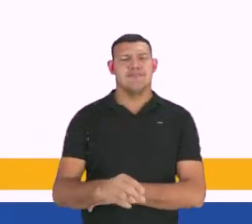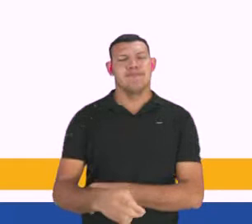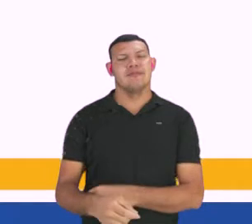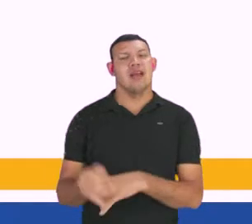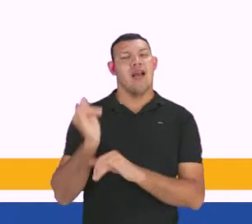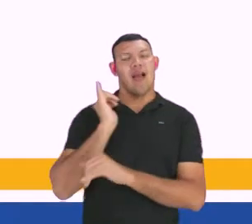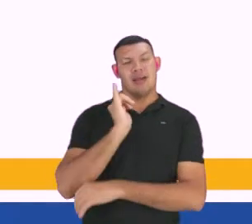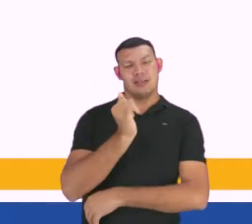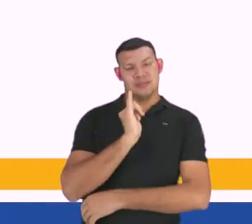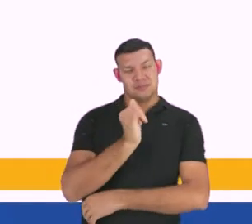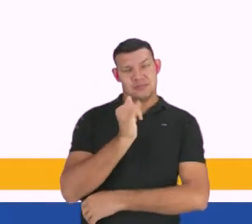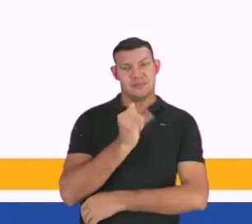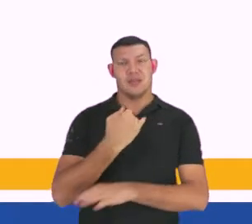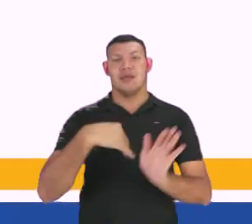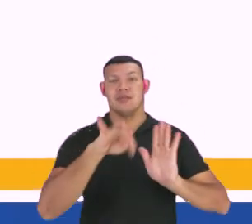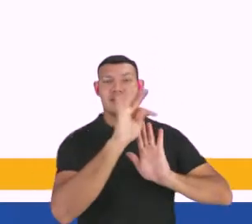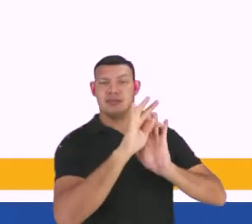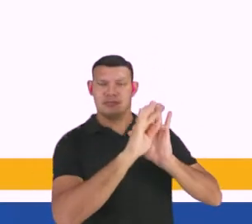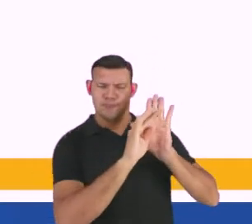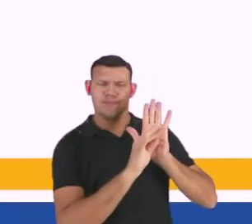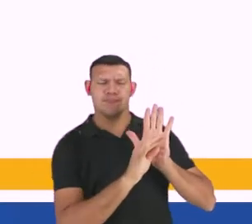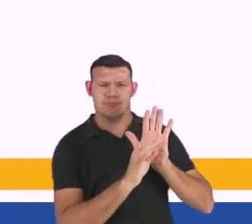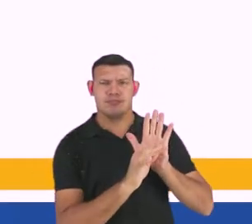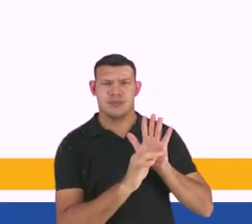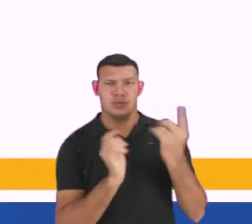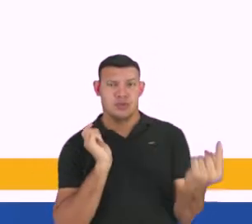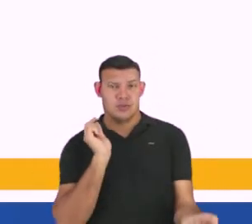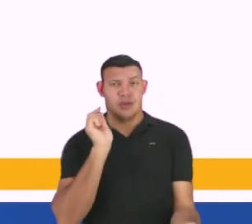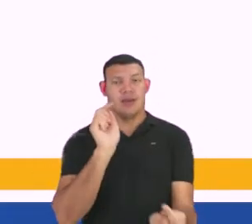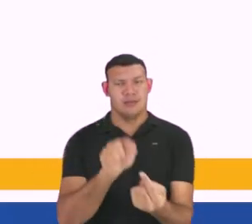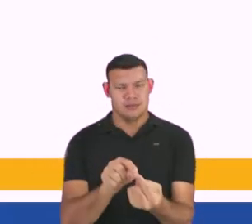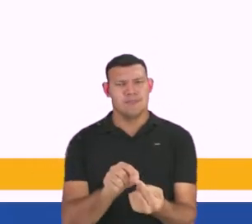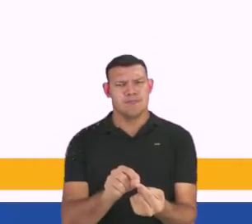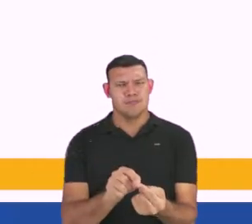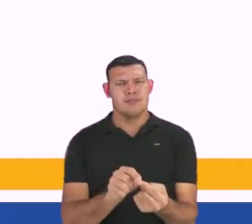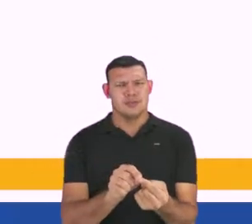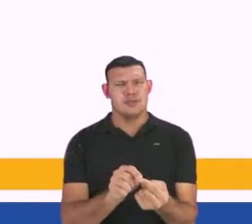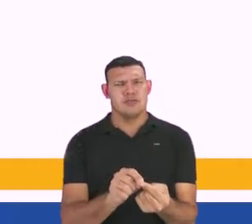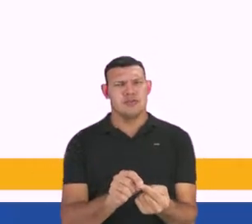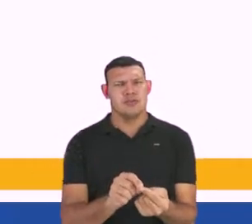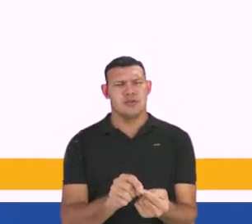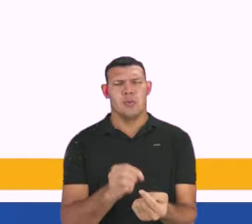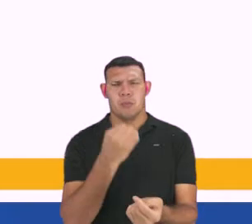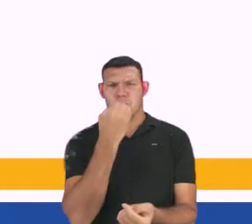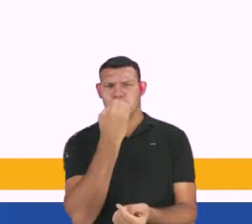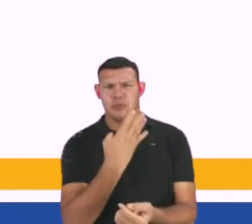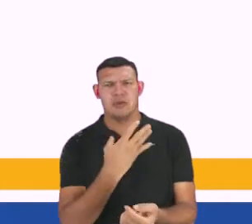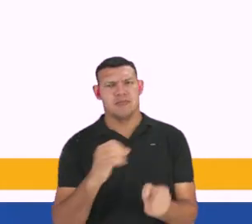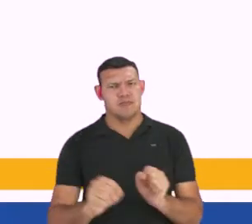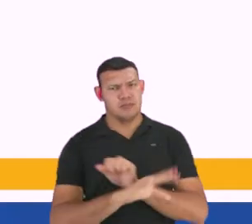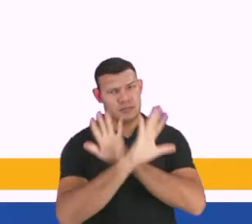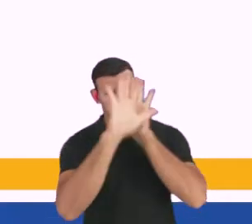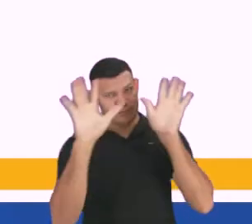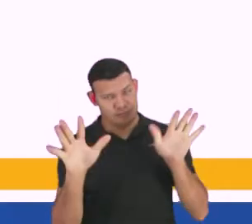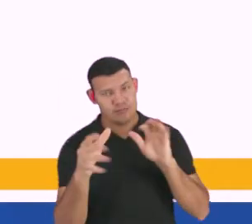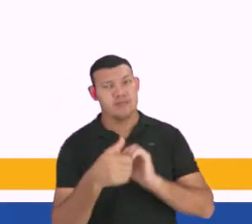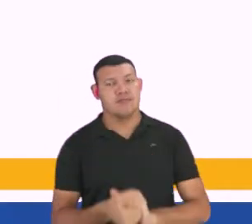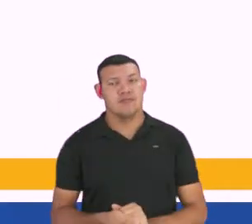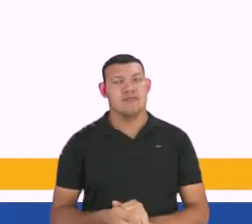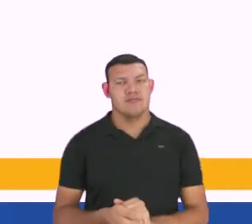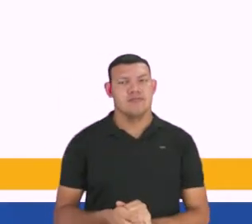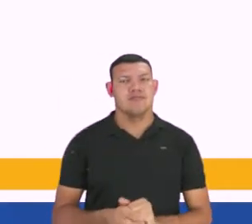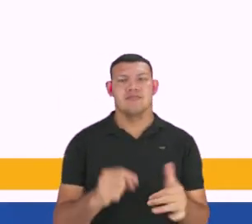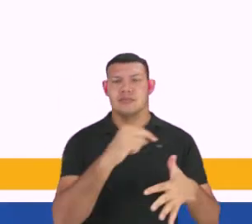narrativa no decorrer do seu texto com o intuito de torná-lo mais concreto, mais claro e evidente, colocando ali